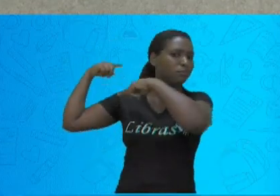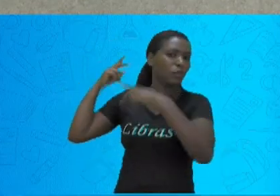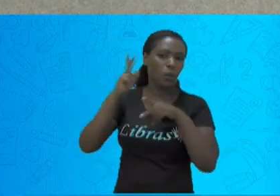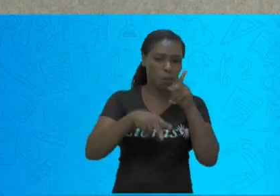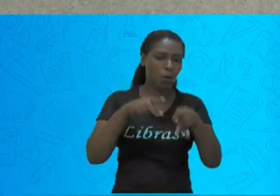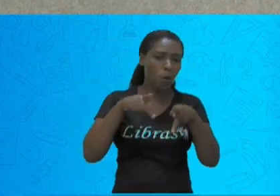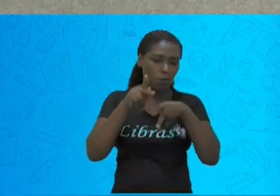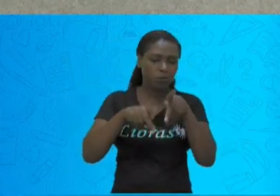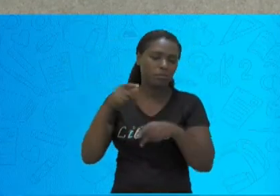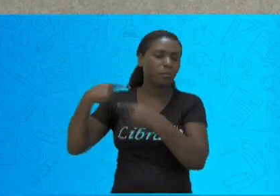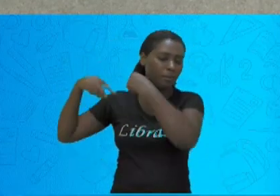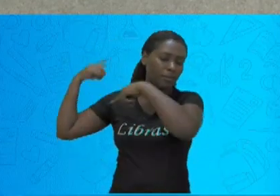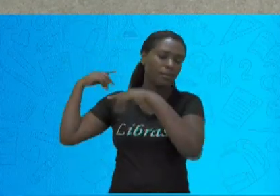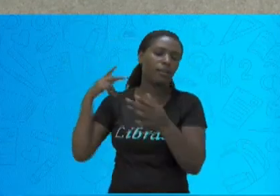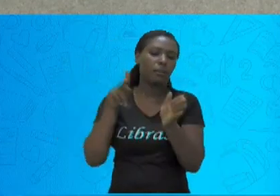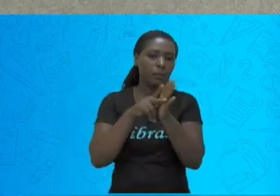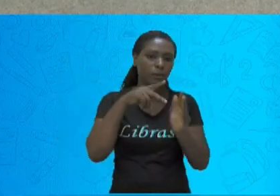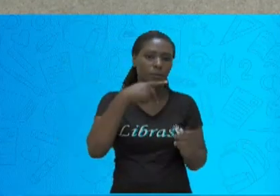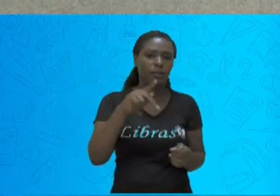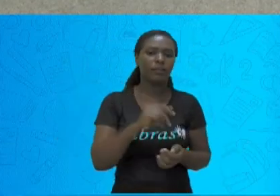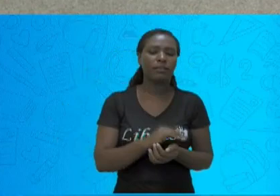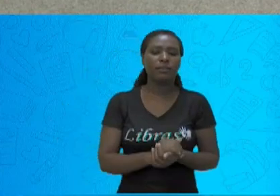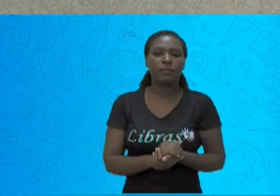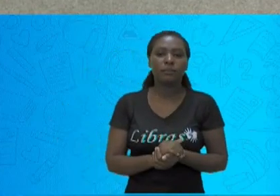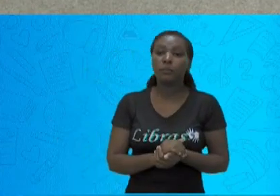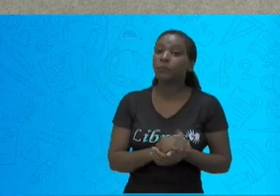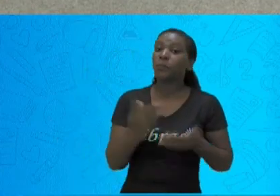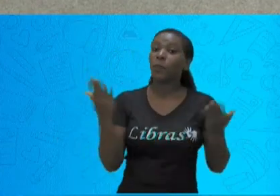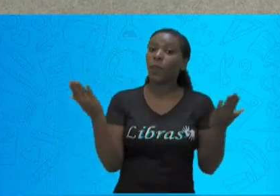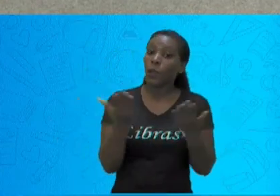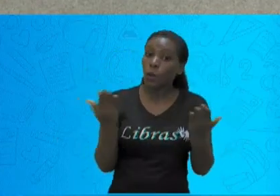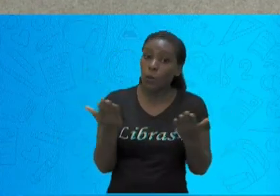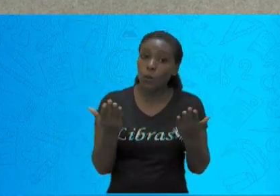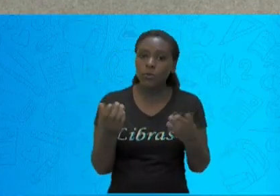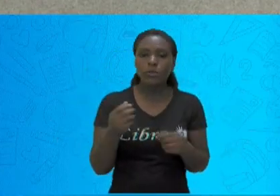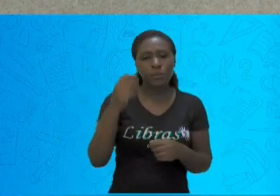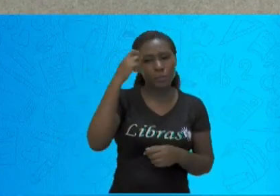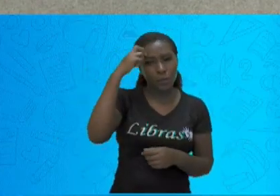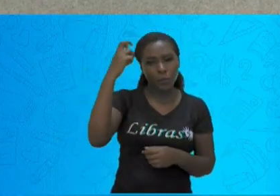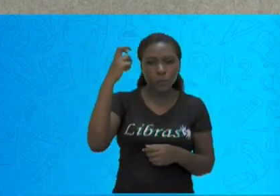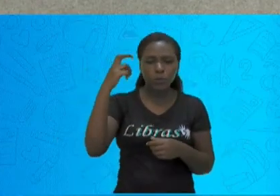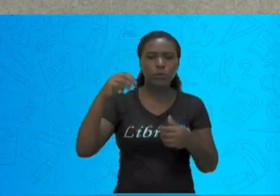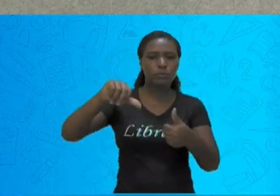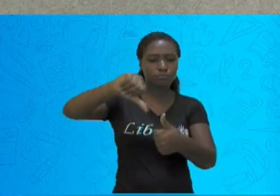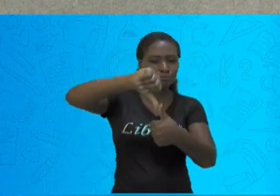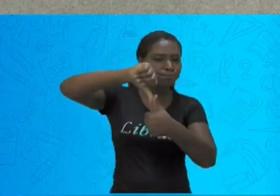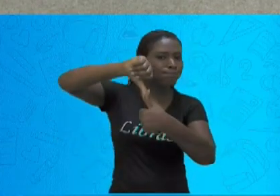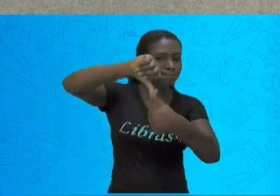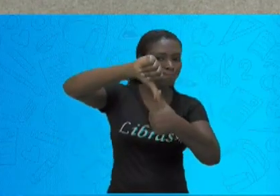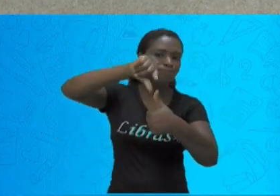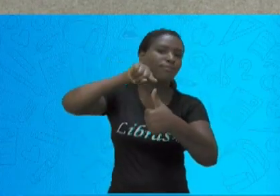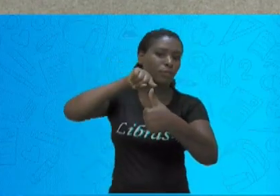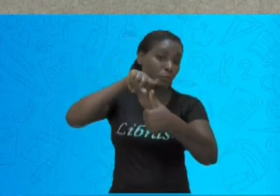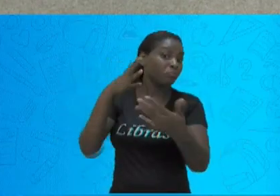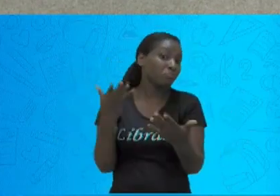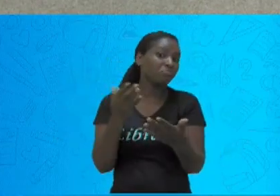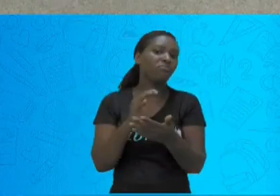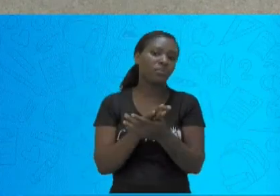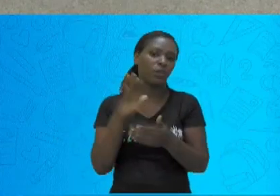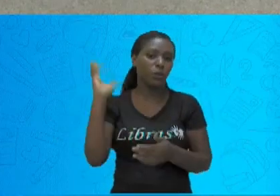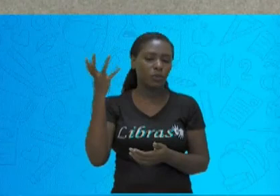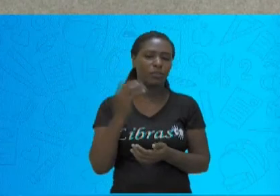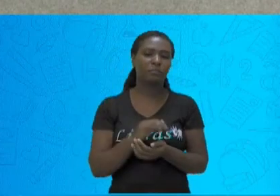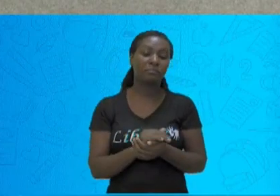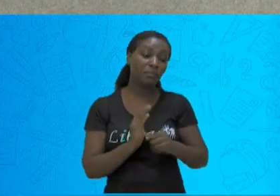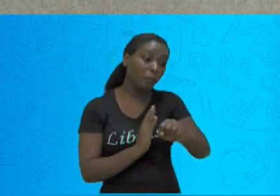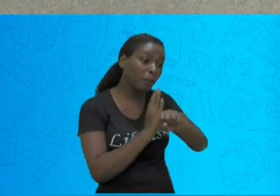civilizações que estabeleceram na Mesoamérica ou na América Central. Para acessar a nossa plataforma